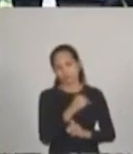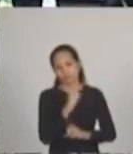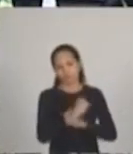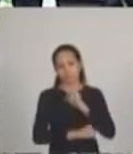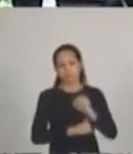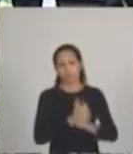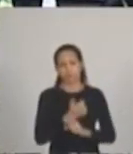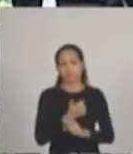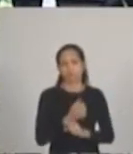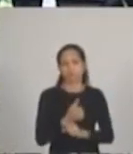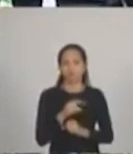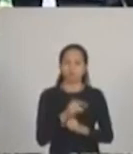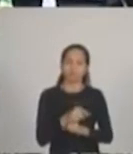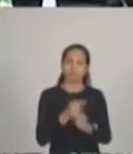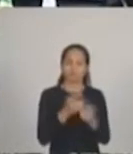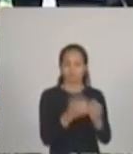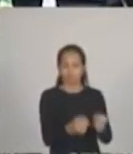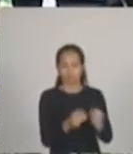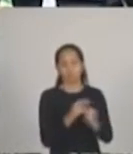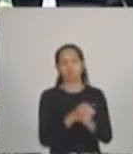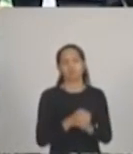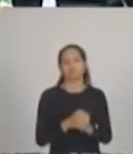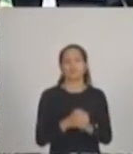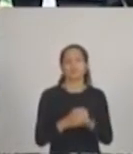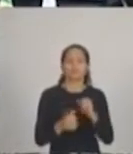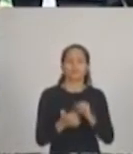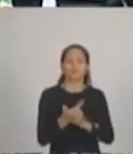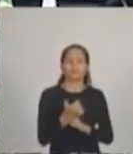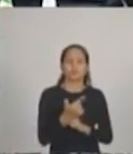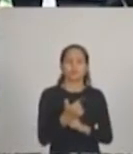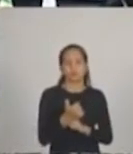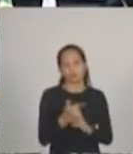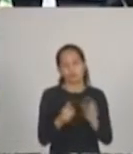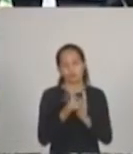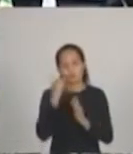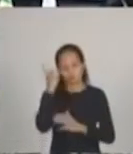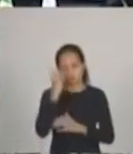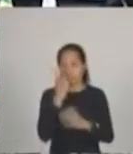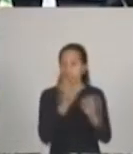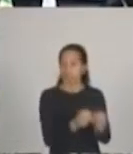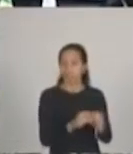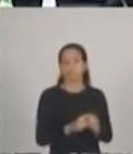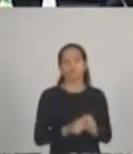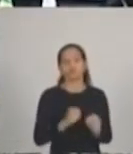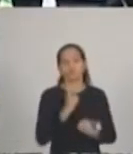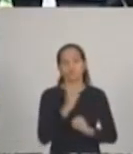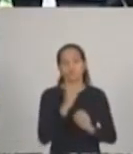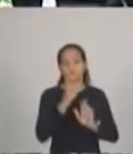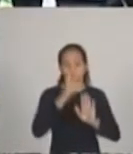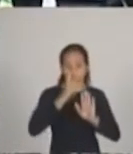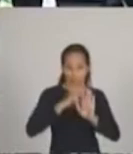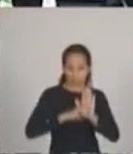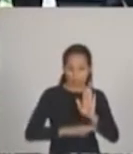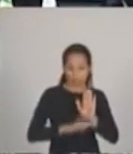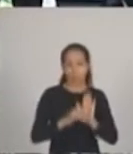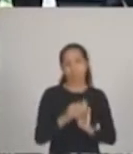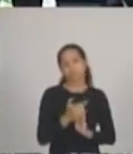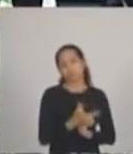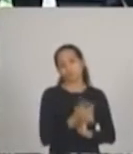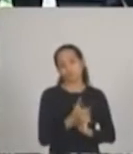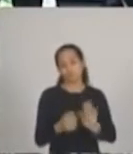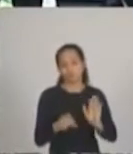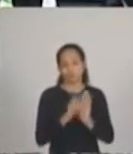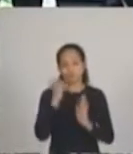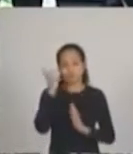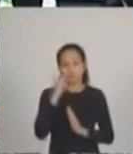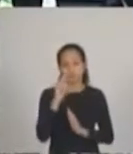estado. Defiro. Requerimento 12-2021 do deputado Marcelo Santos. Defiro. Requerimento 22-2021 do